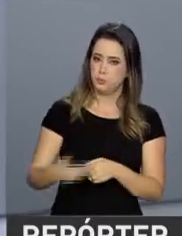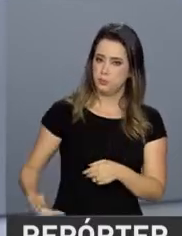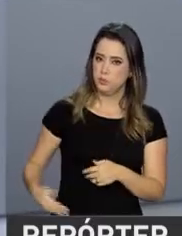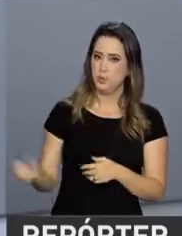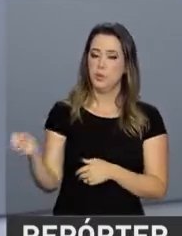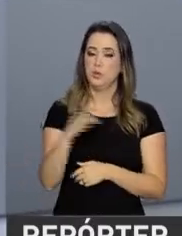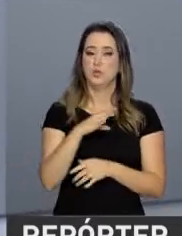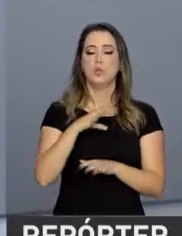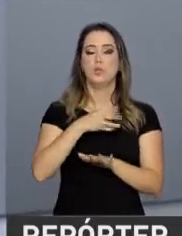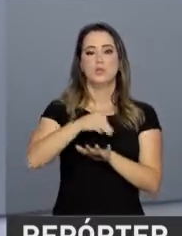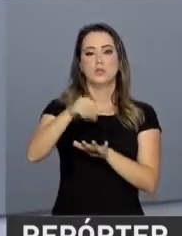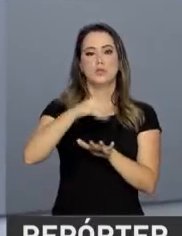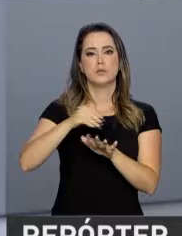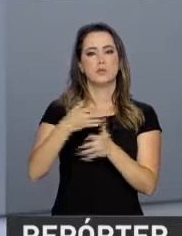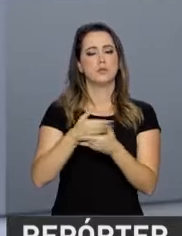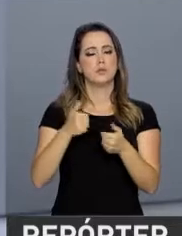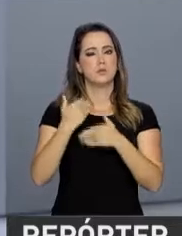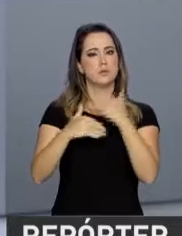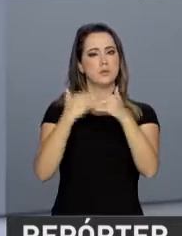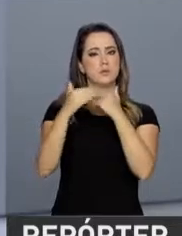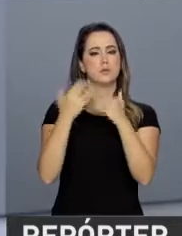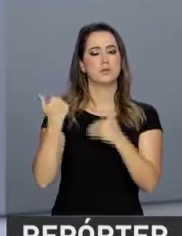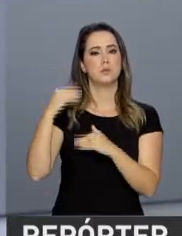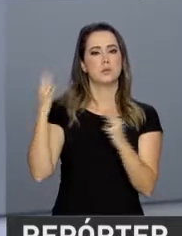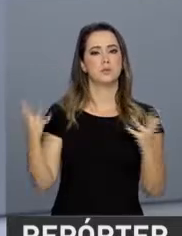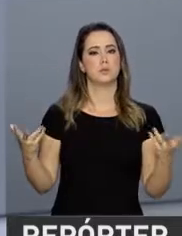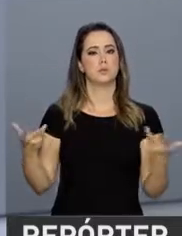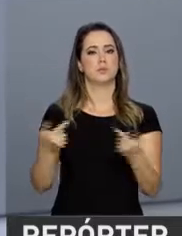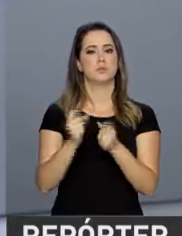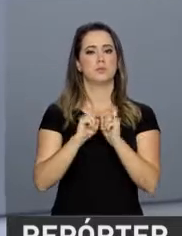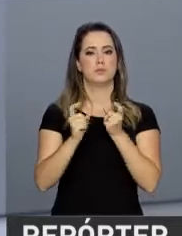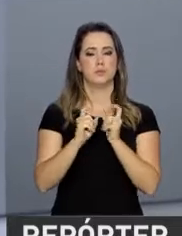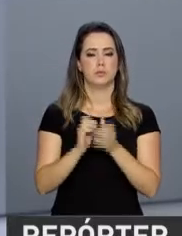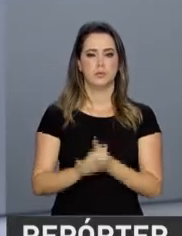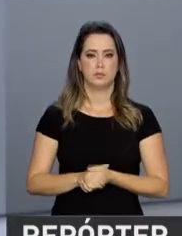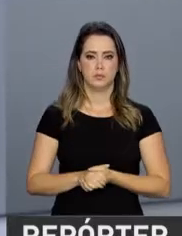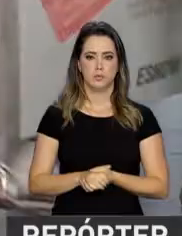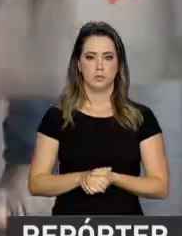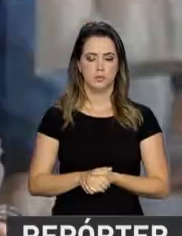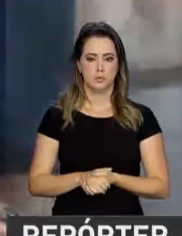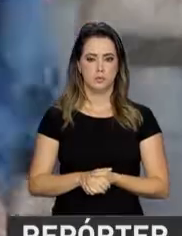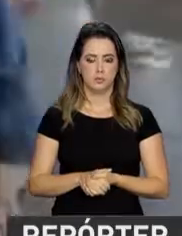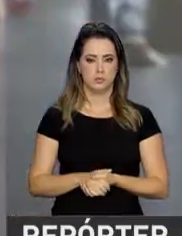de informações pretende aumentar ainda mais a eficiência da administração